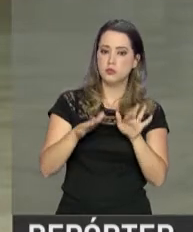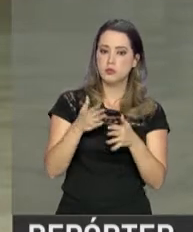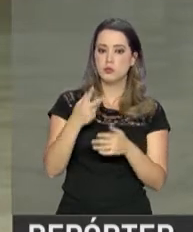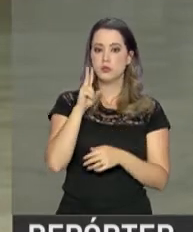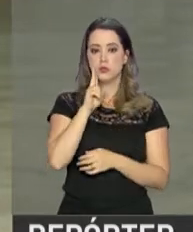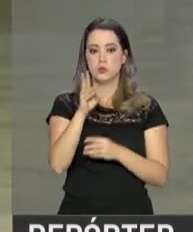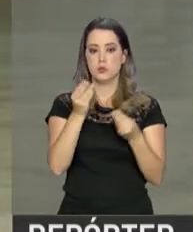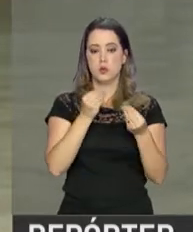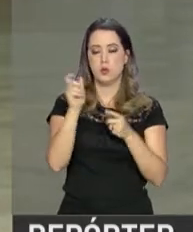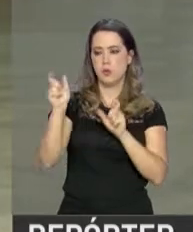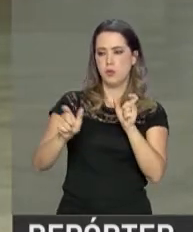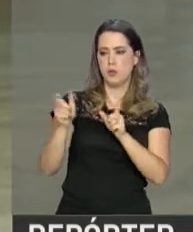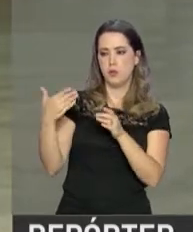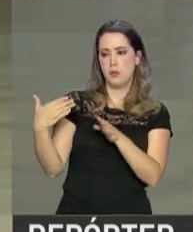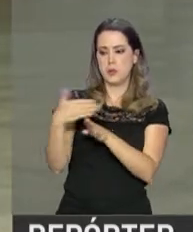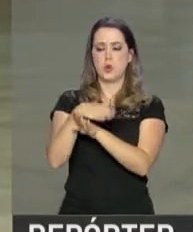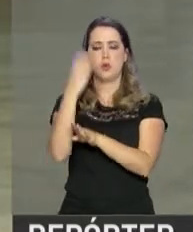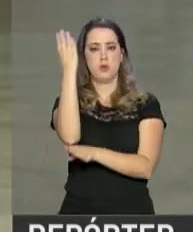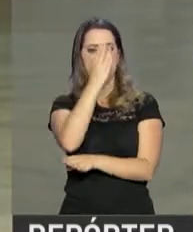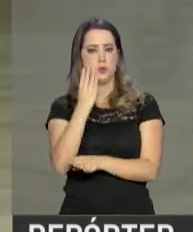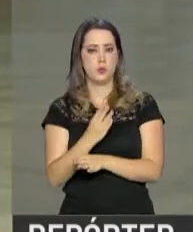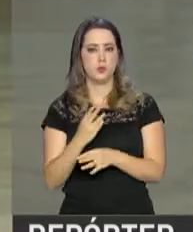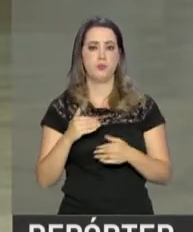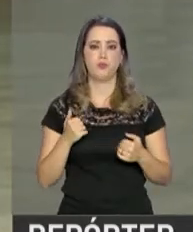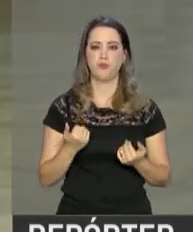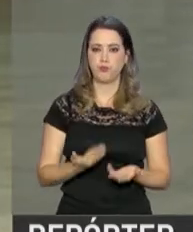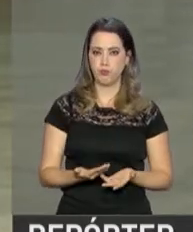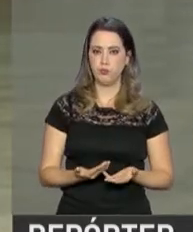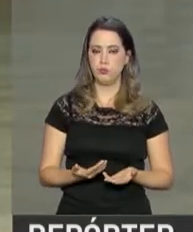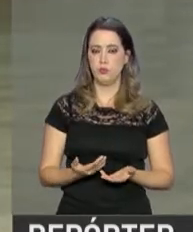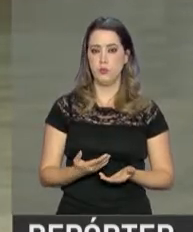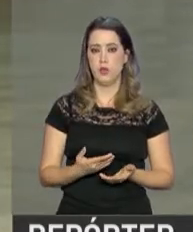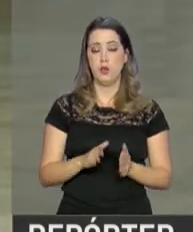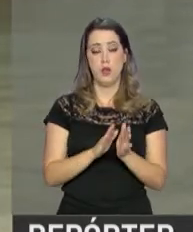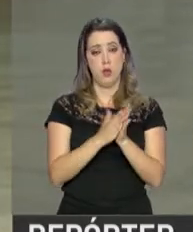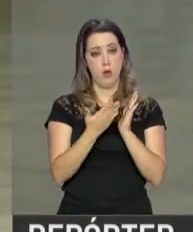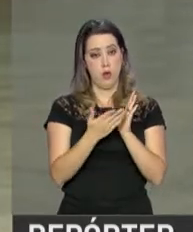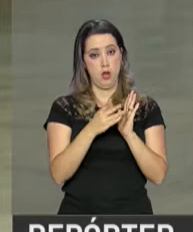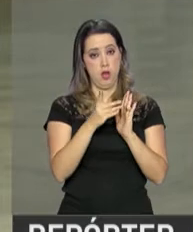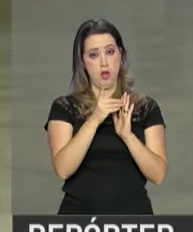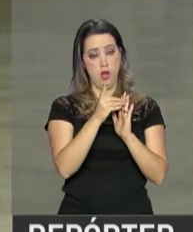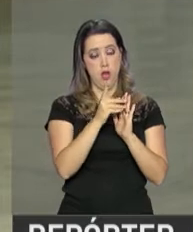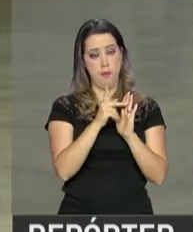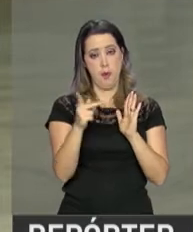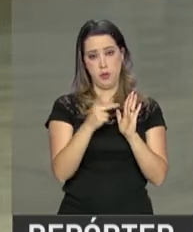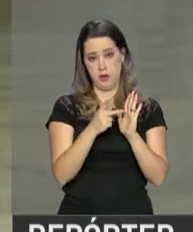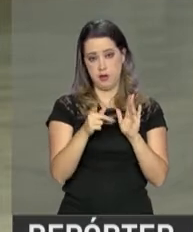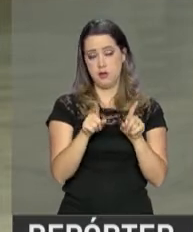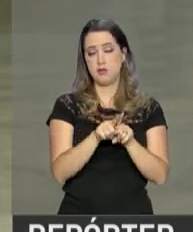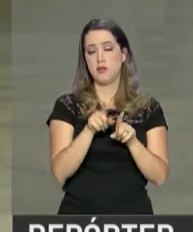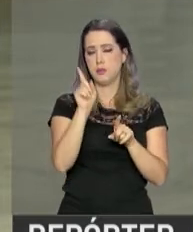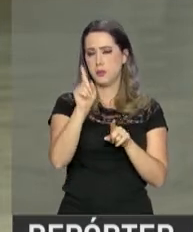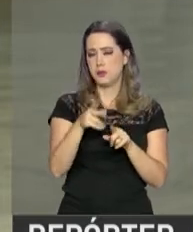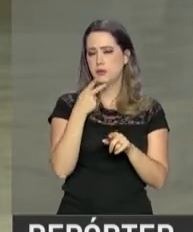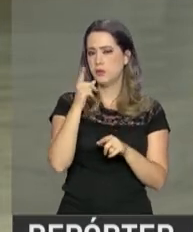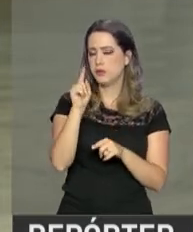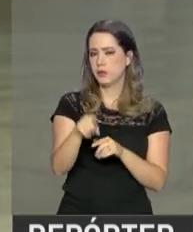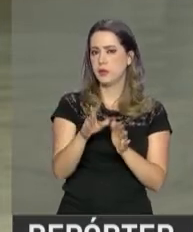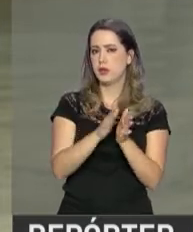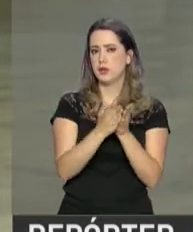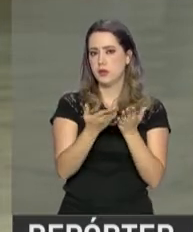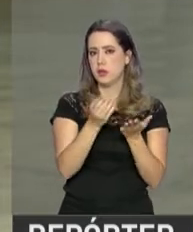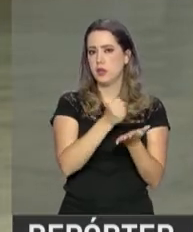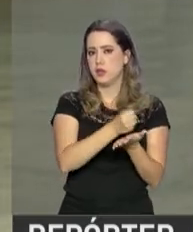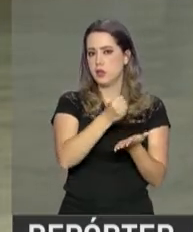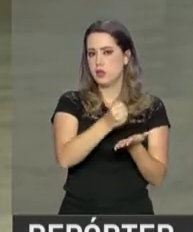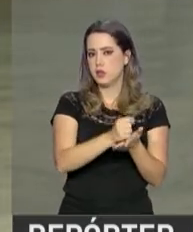em que o imigrante se encontra no Brasil. A portaria também prevê que a emissão da carteira de trabalho para